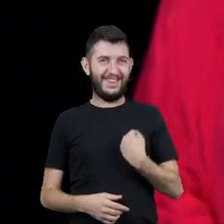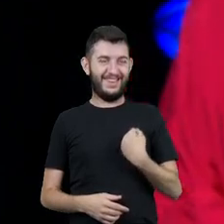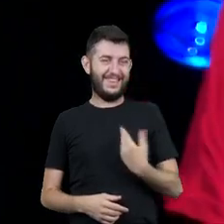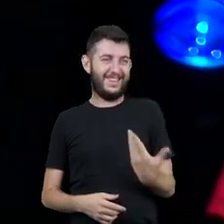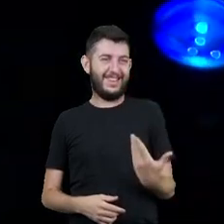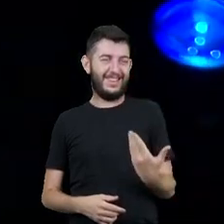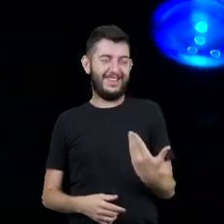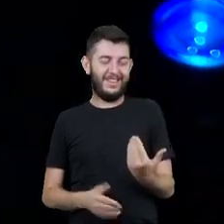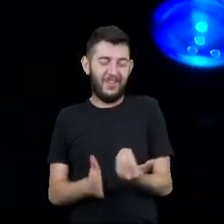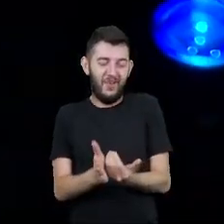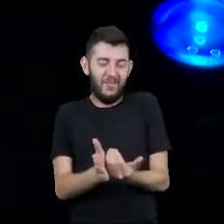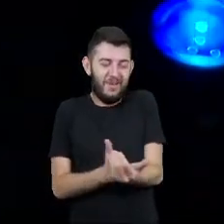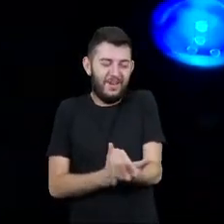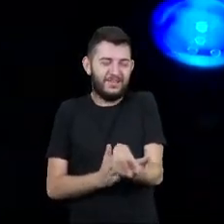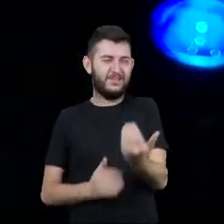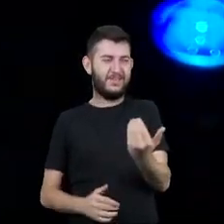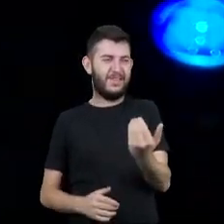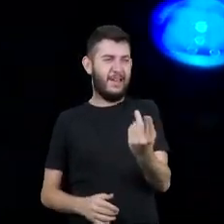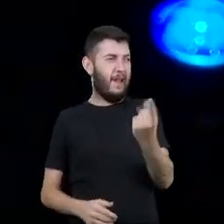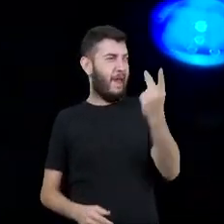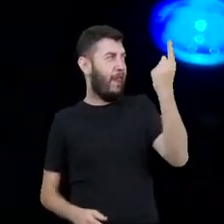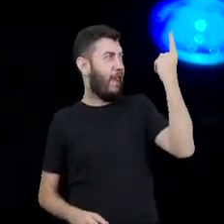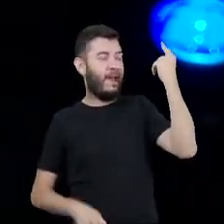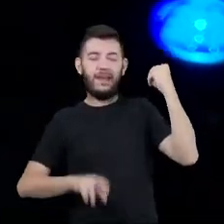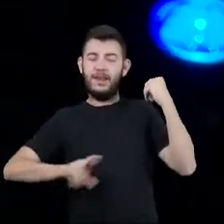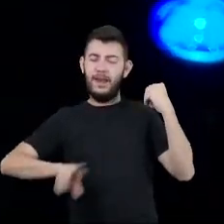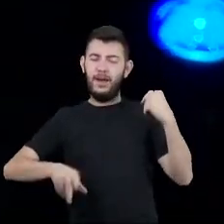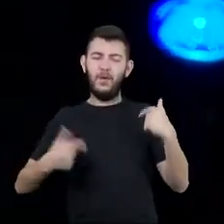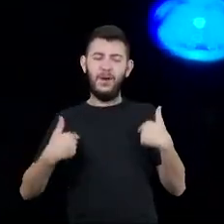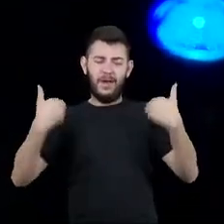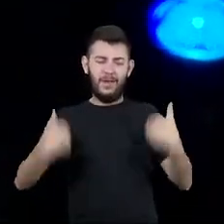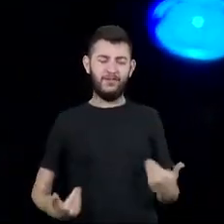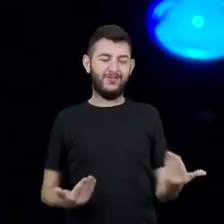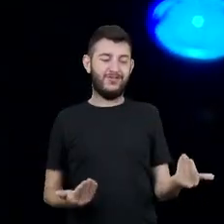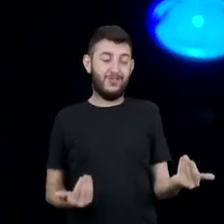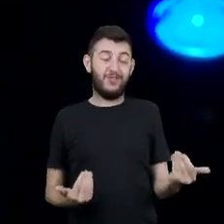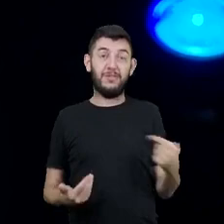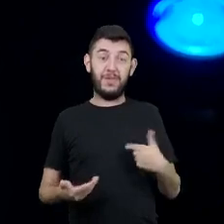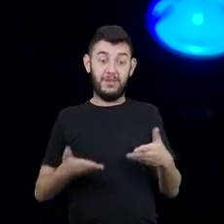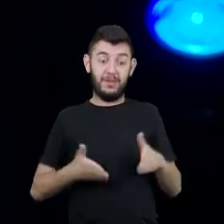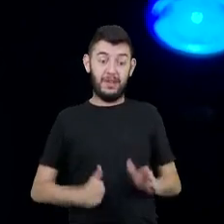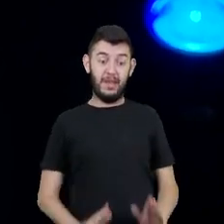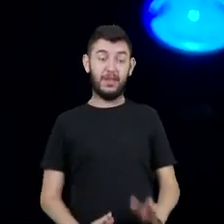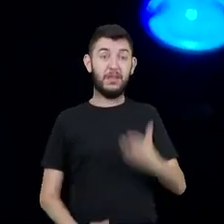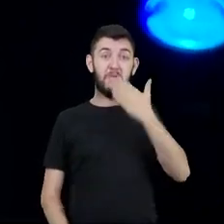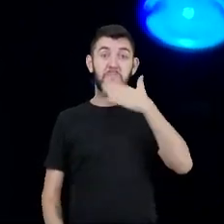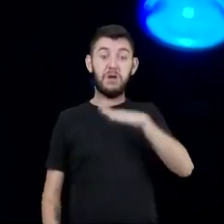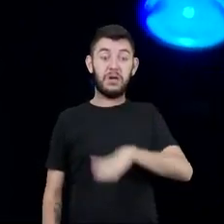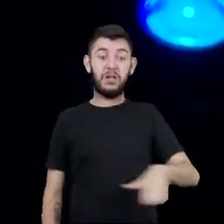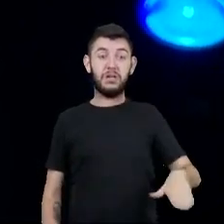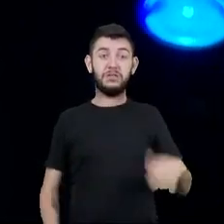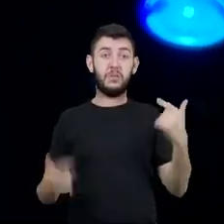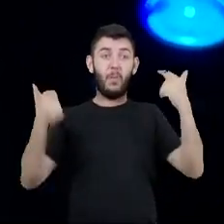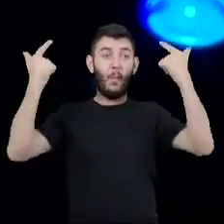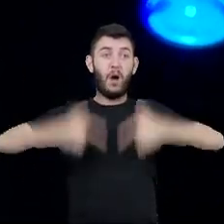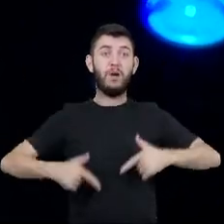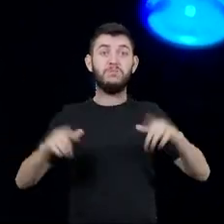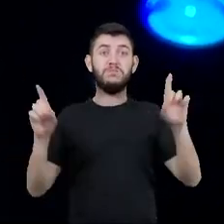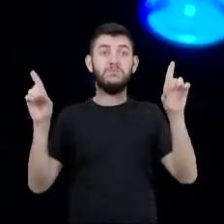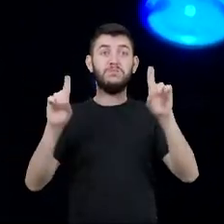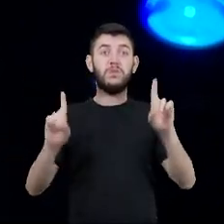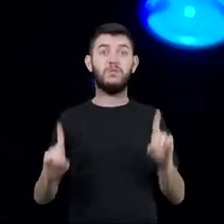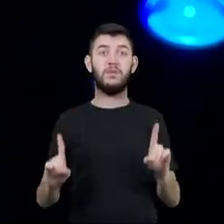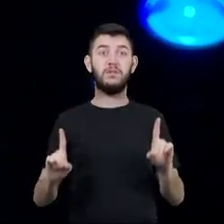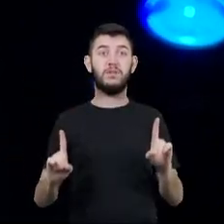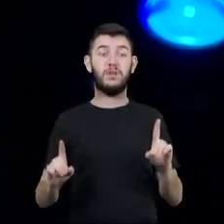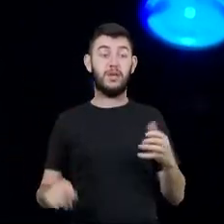Eu nasci uma criança típica, sem nenhum tipo de deficiência, mas aos 4 anos eu